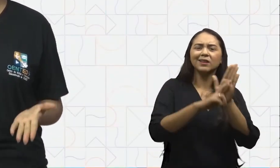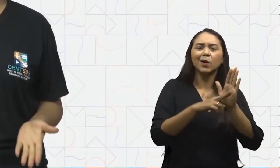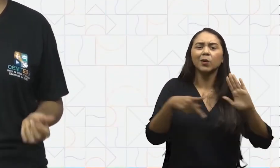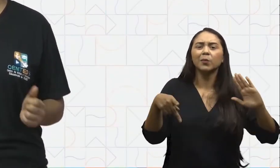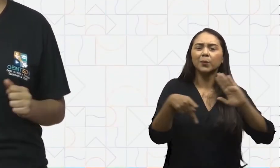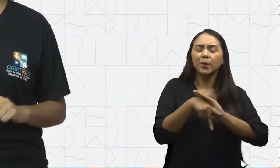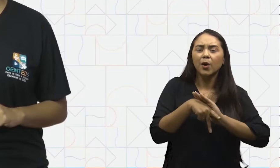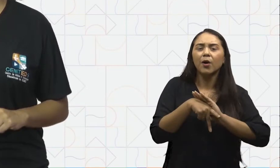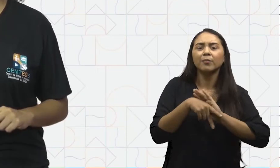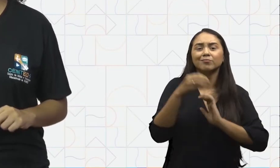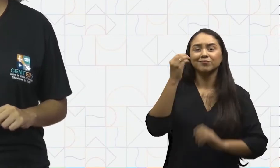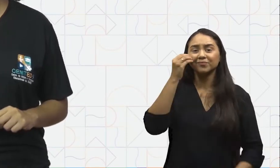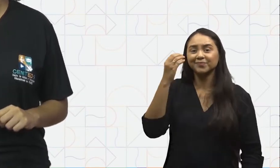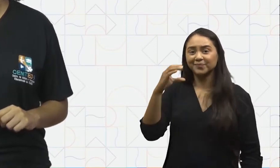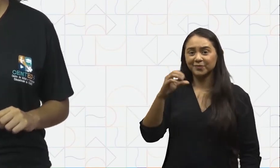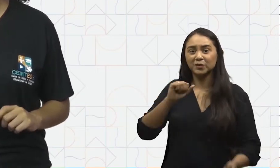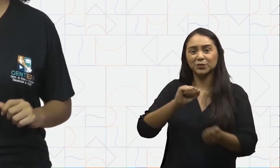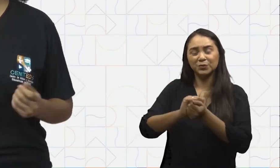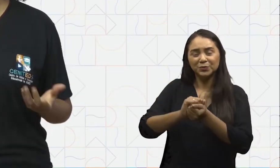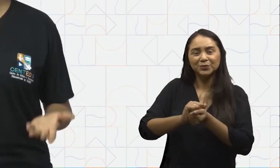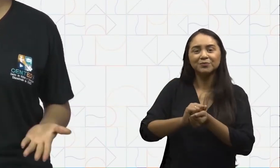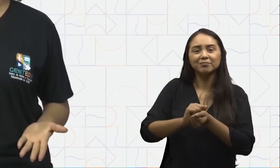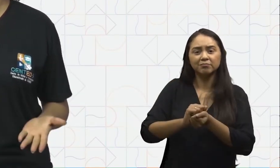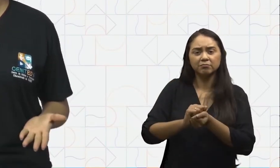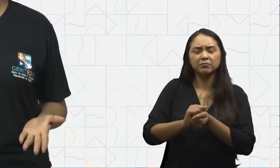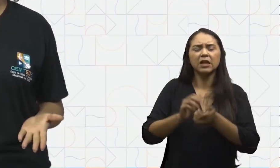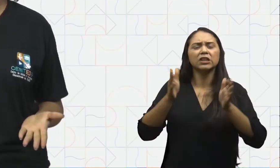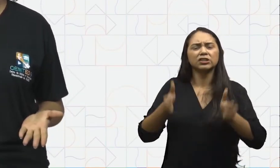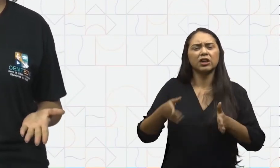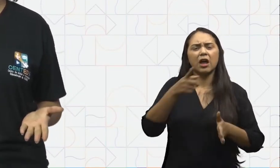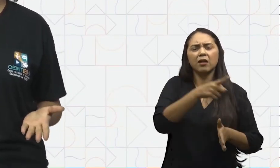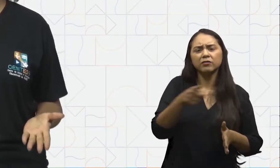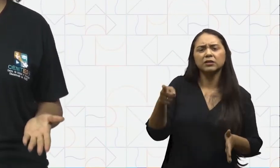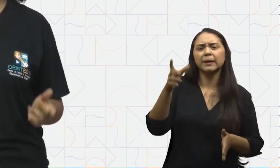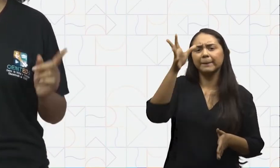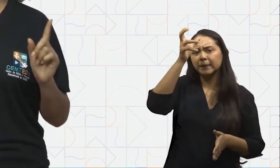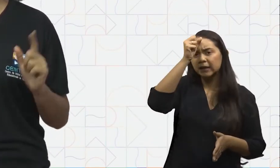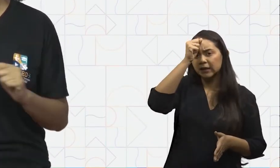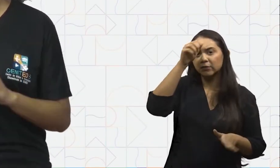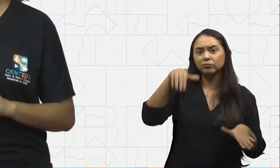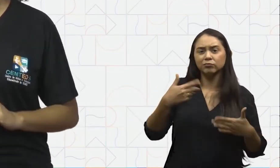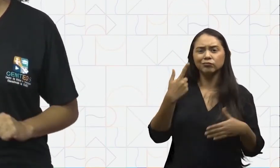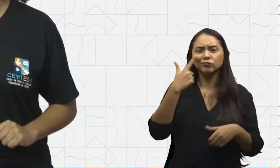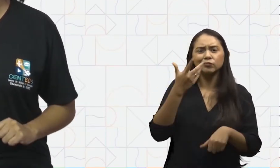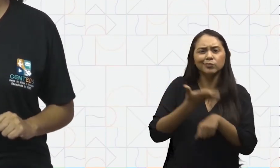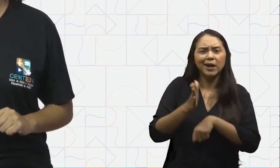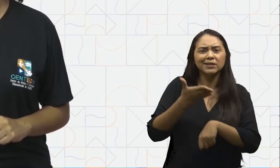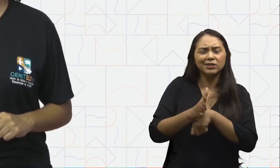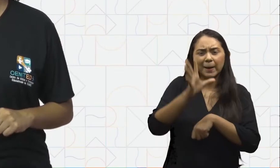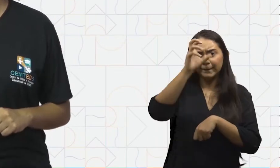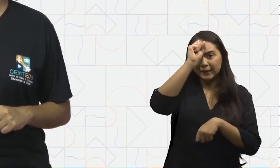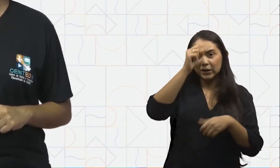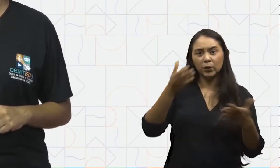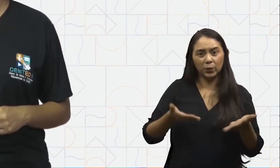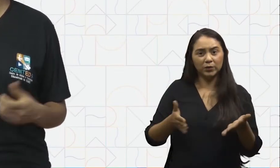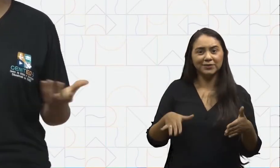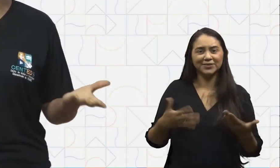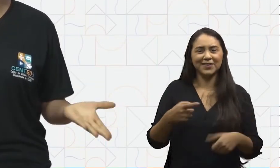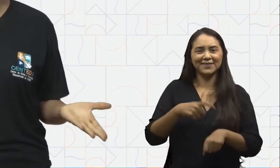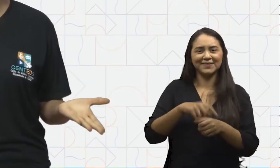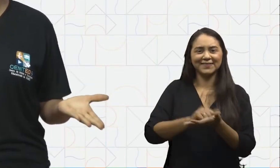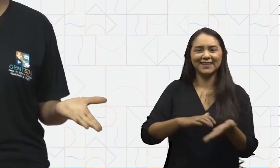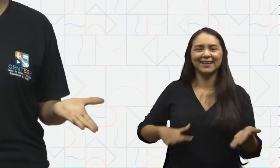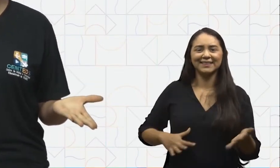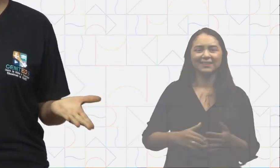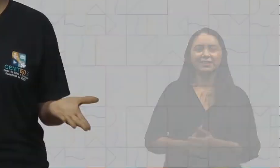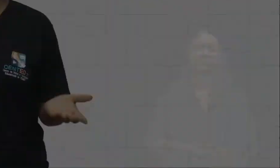de experimento científico com você. Mas agora que você aprendeu sobre ele, que tal exercitar o que aprendeu na aula de hoje? Está